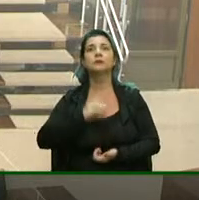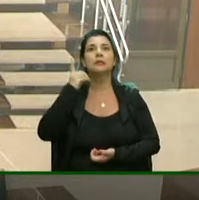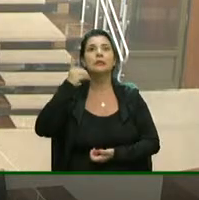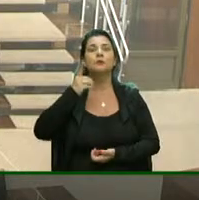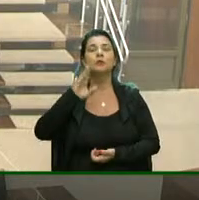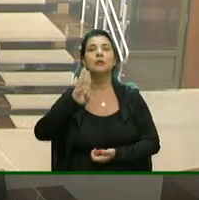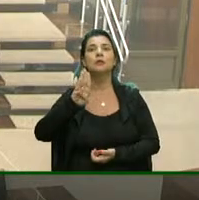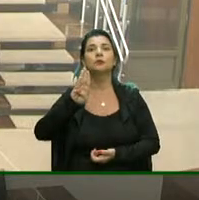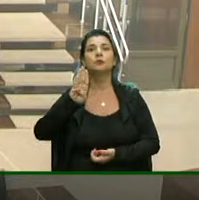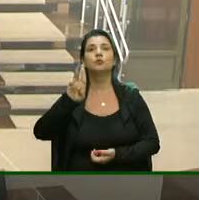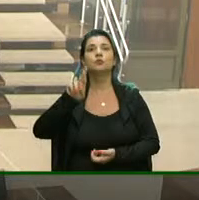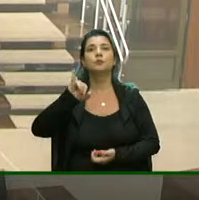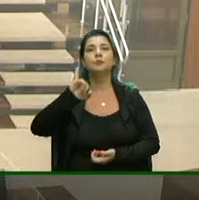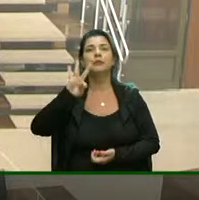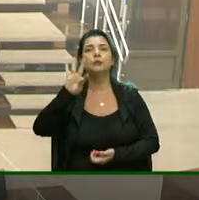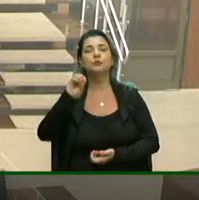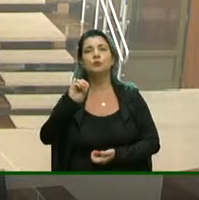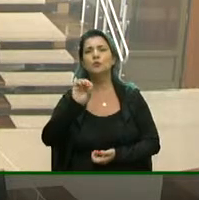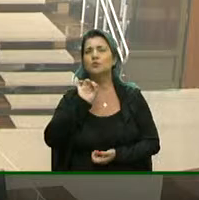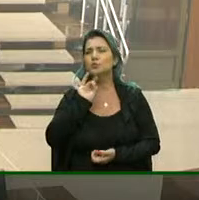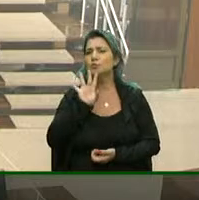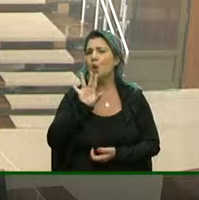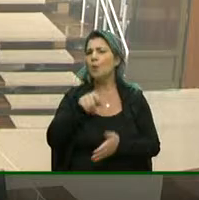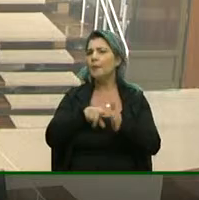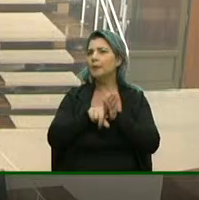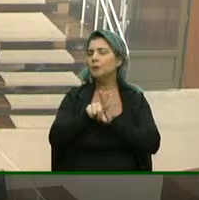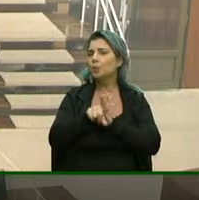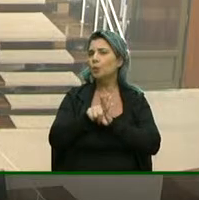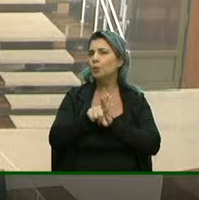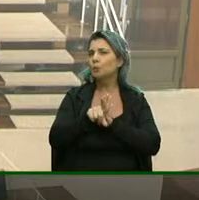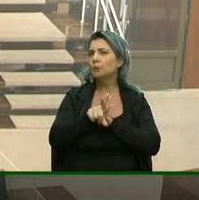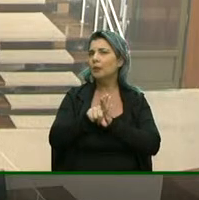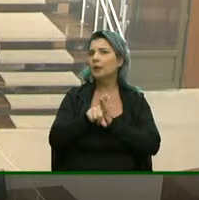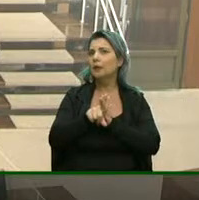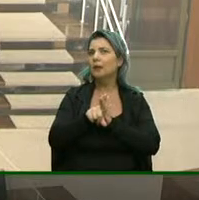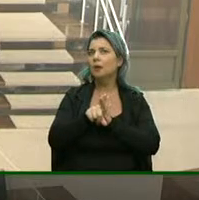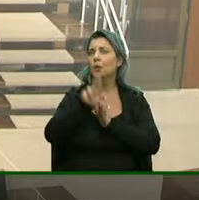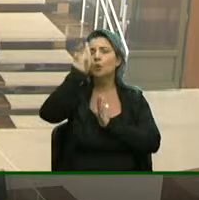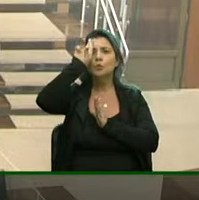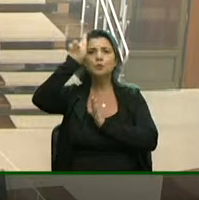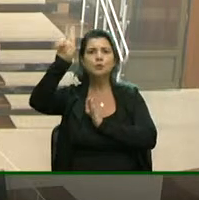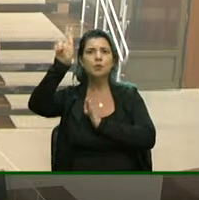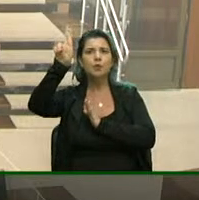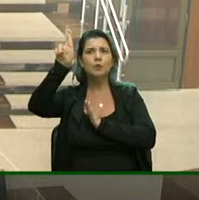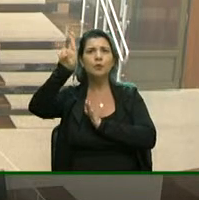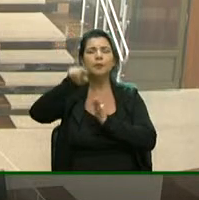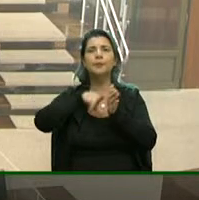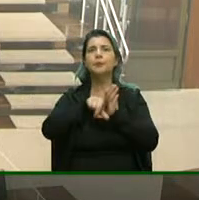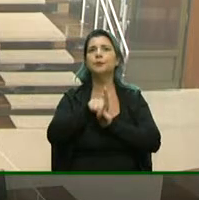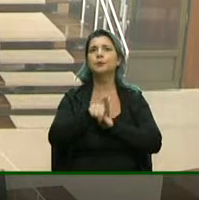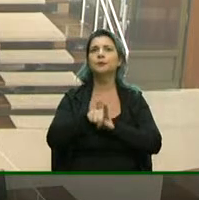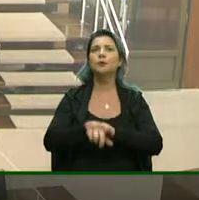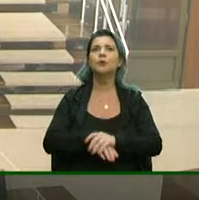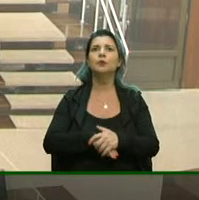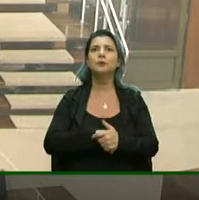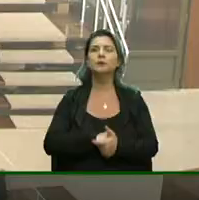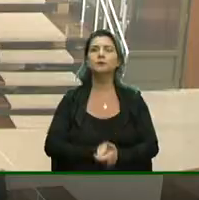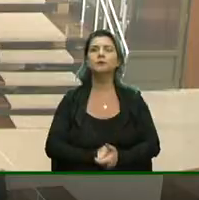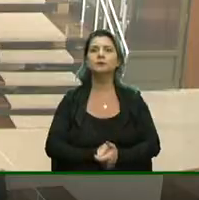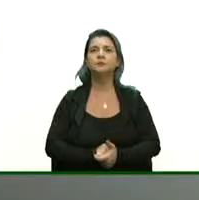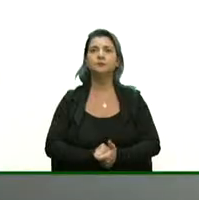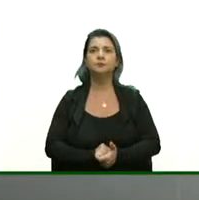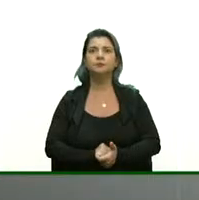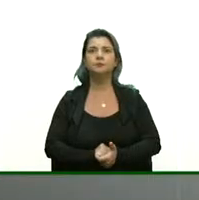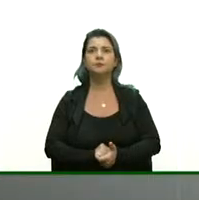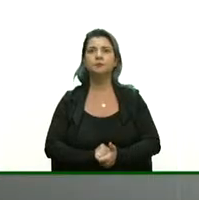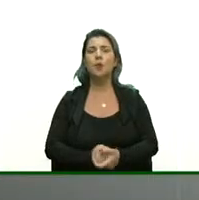deputado Brito, só uma pergunta e um esclarecimento, presidente. Vossa Excelência teria anunciado, estava caindo naquele momento a